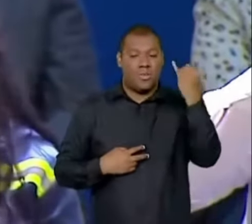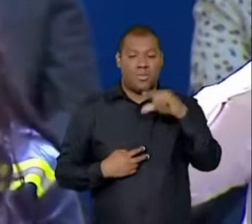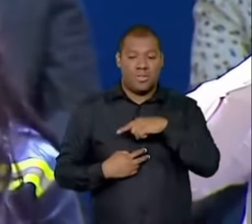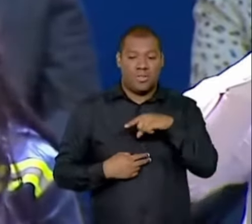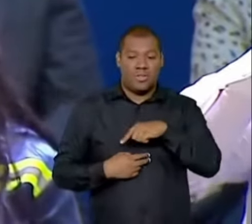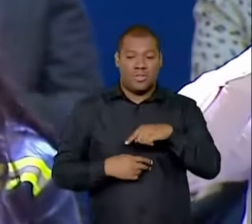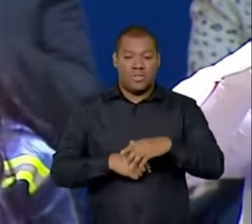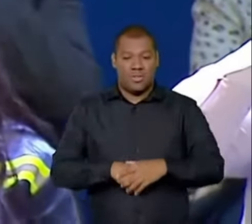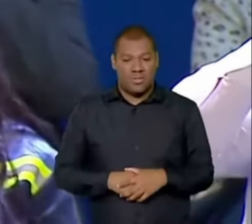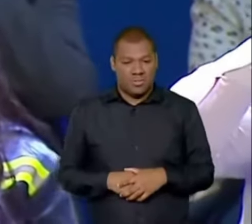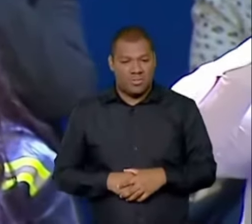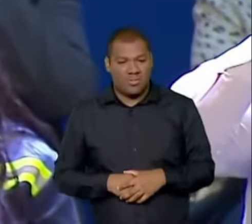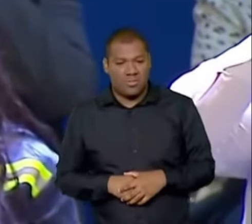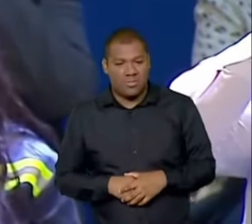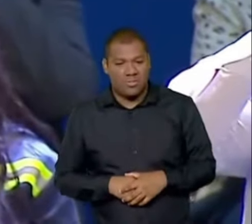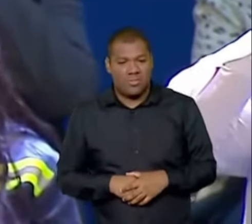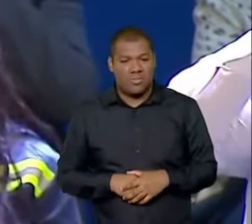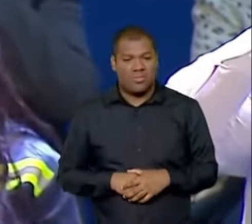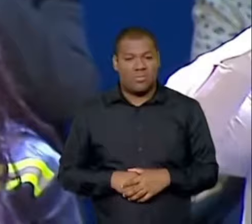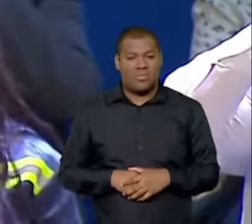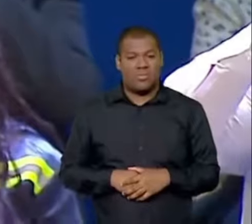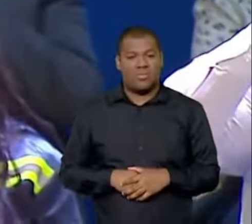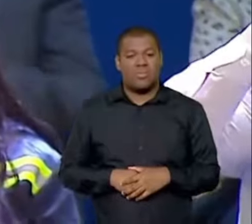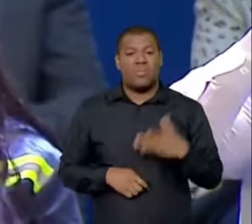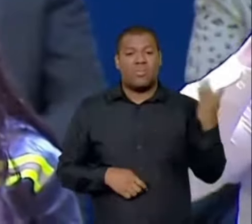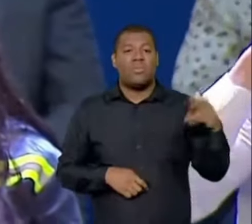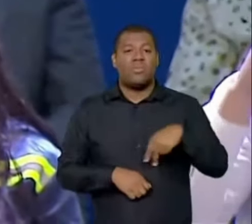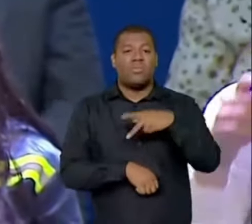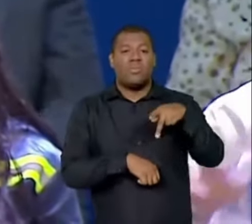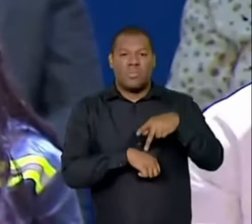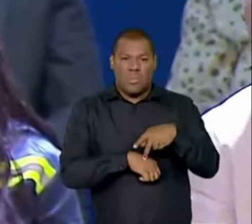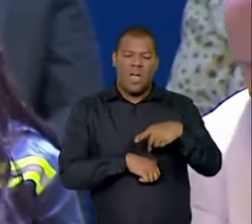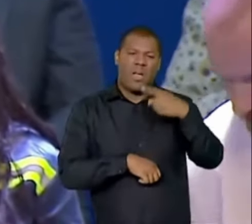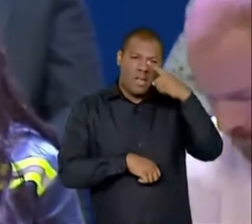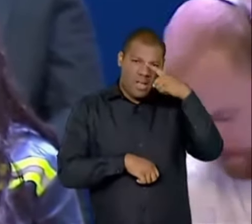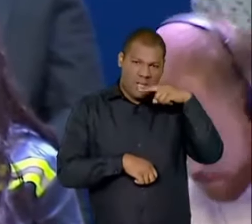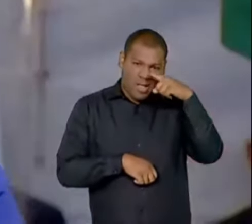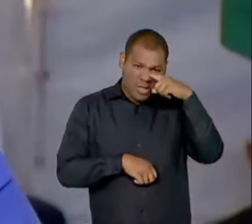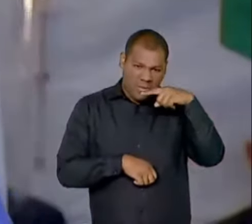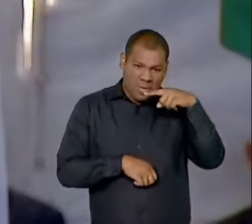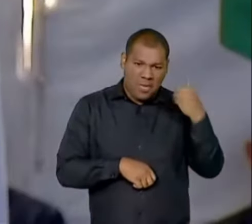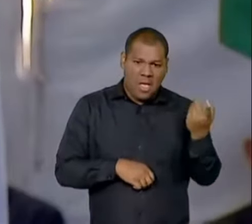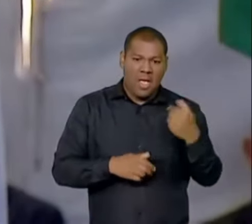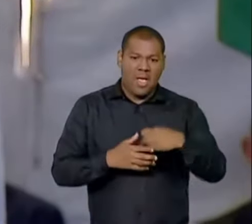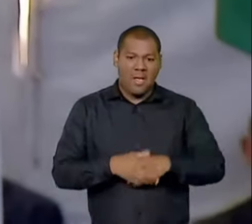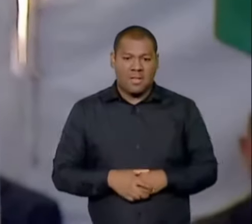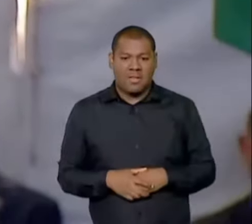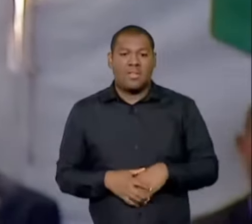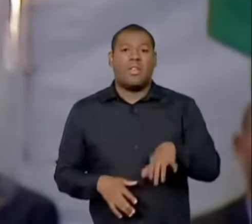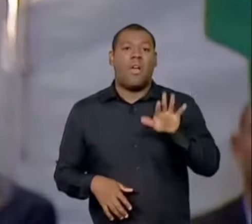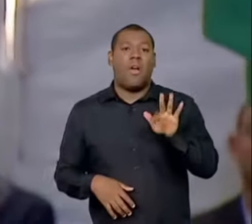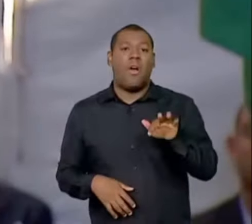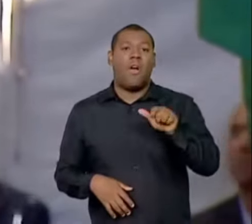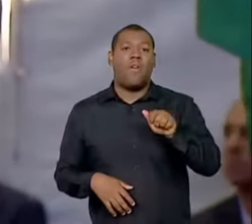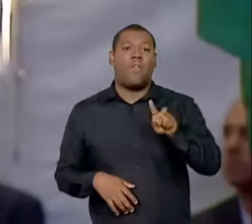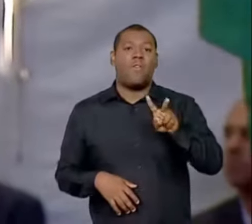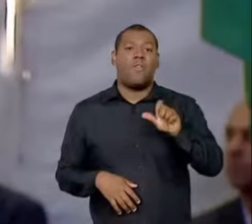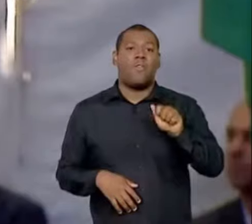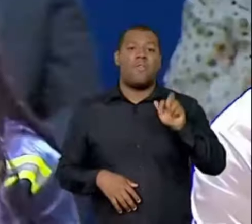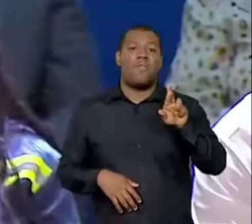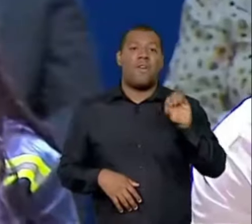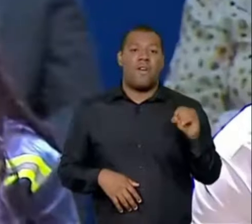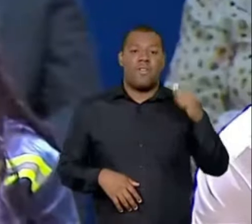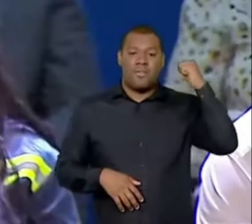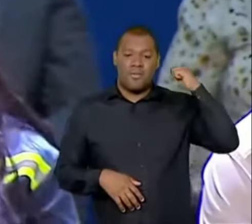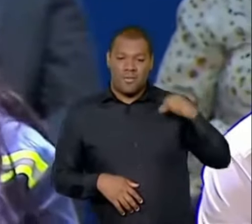com a Indonésia, pode acontecer com vários outros países do mundo, basta que o Fávaro bote a mochila dele e viaje